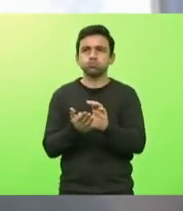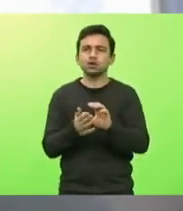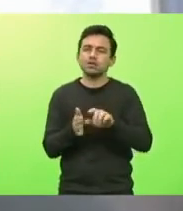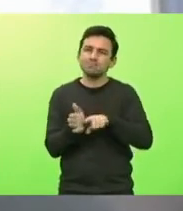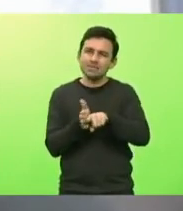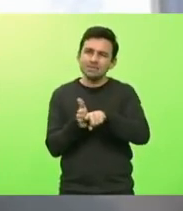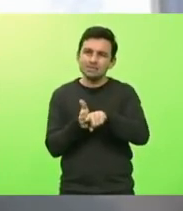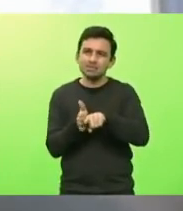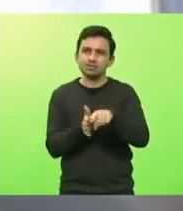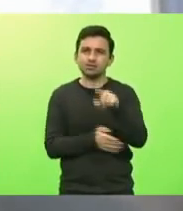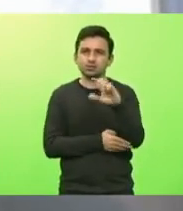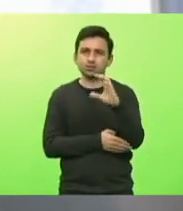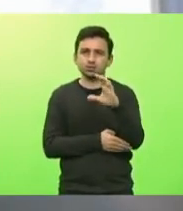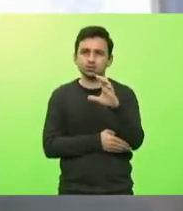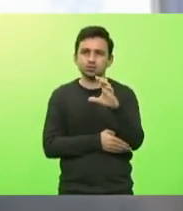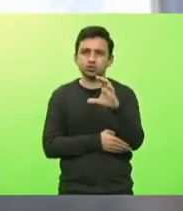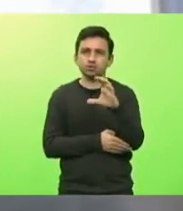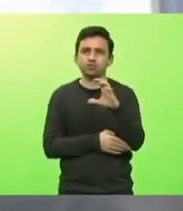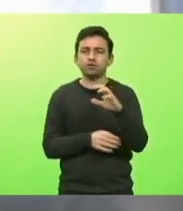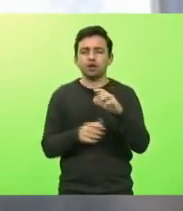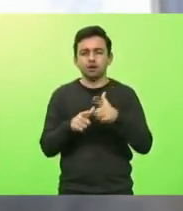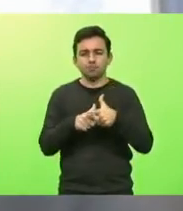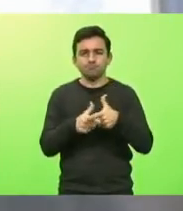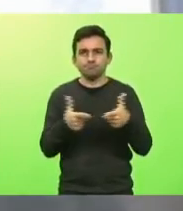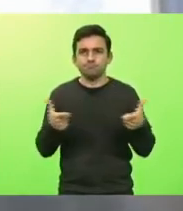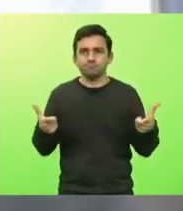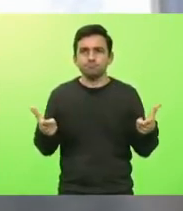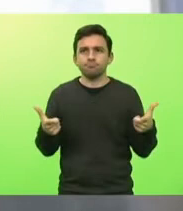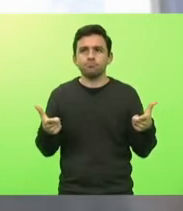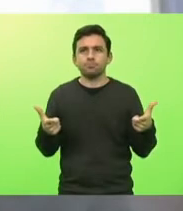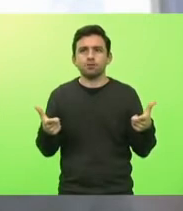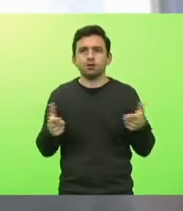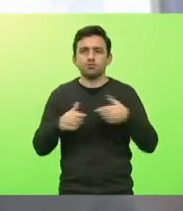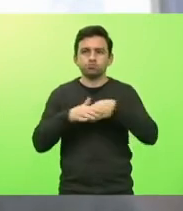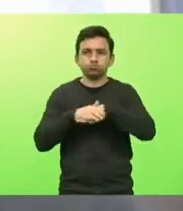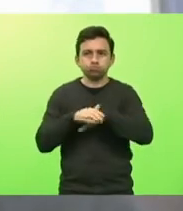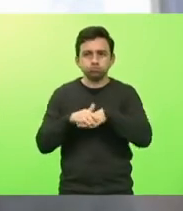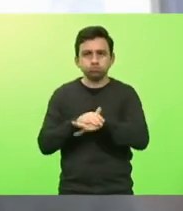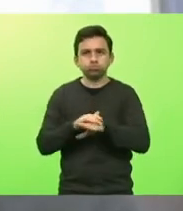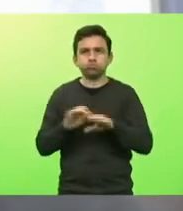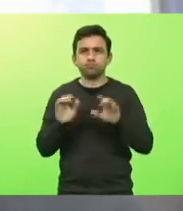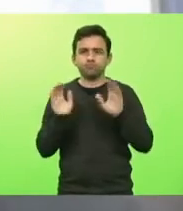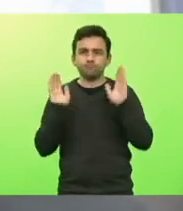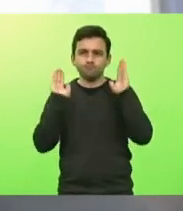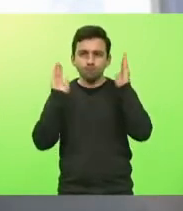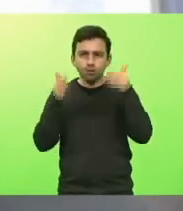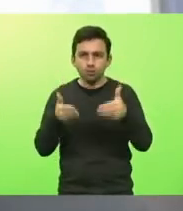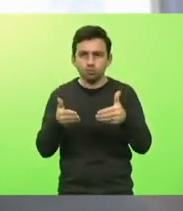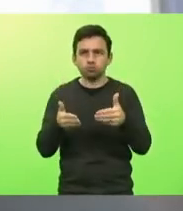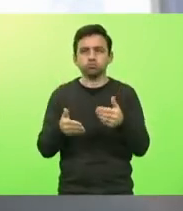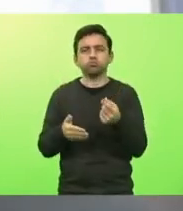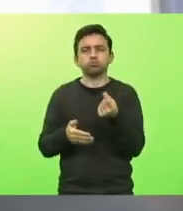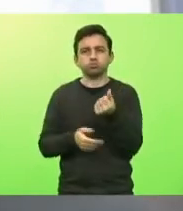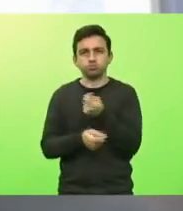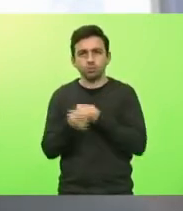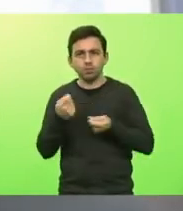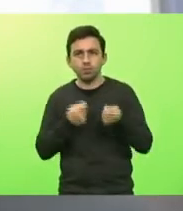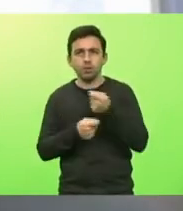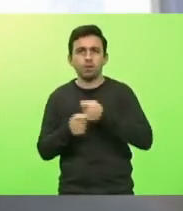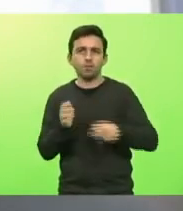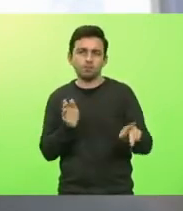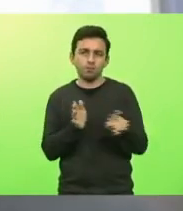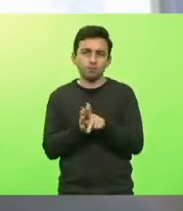científica, com a criação de um fundo específico de recursos dentro do nosso